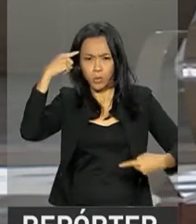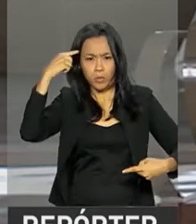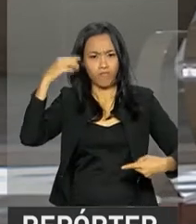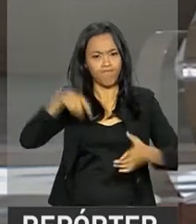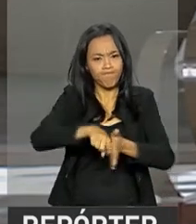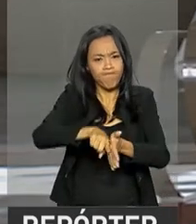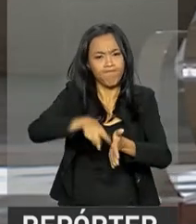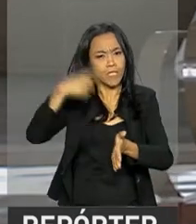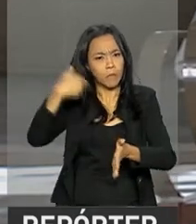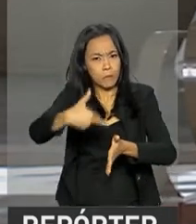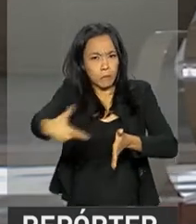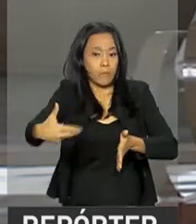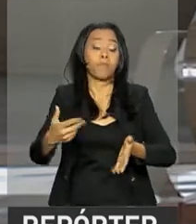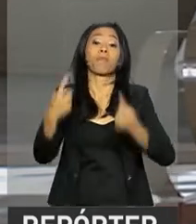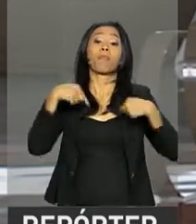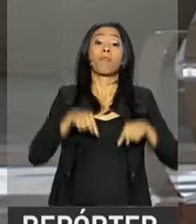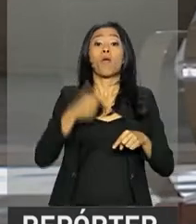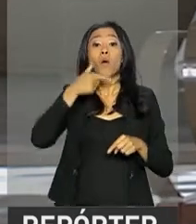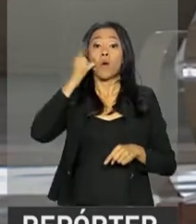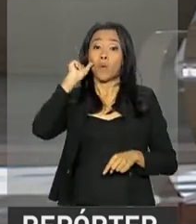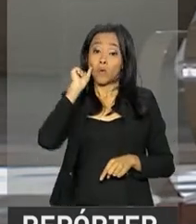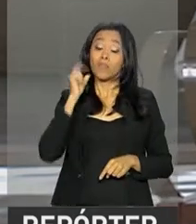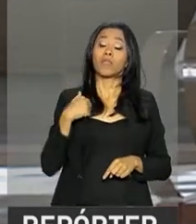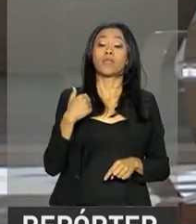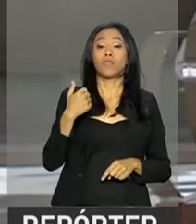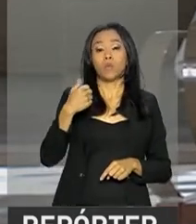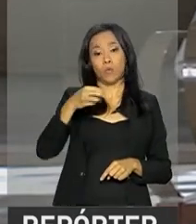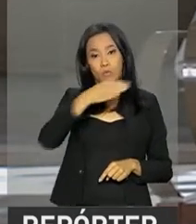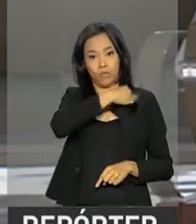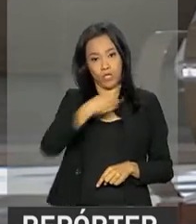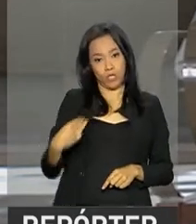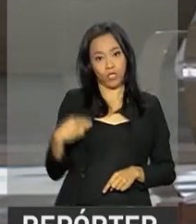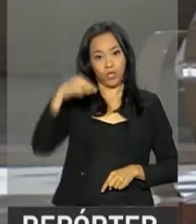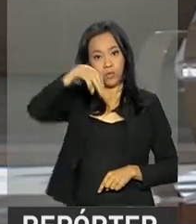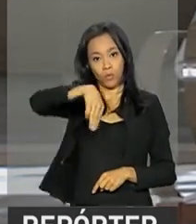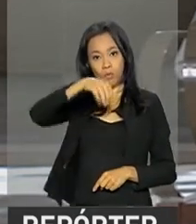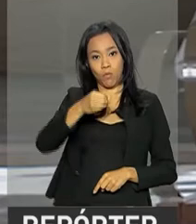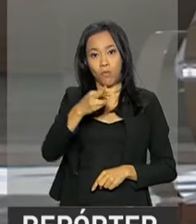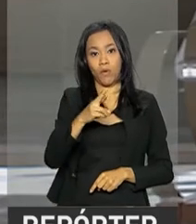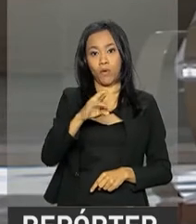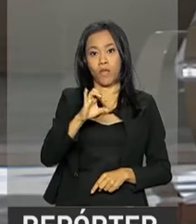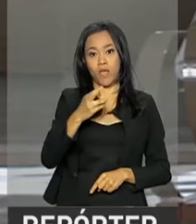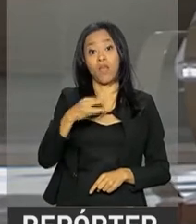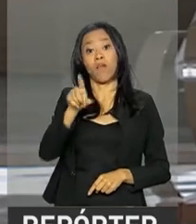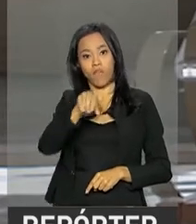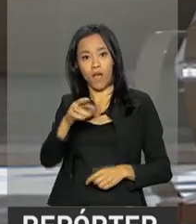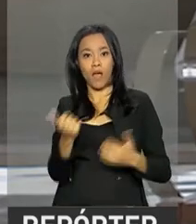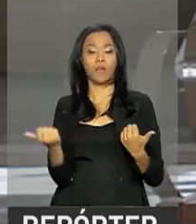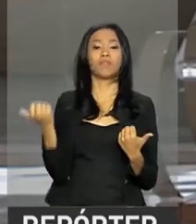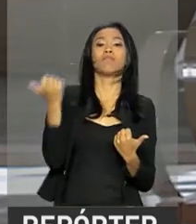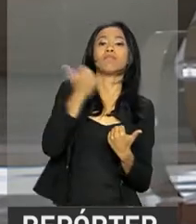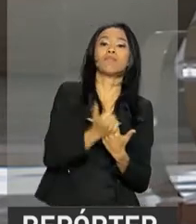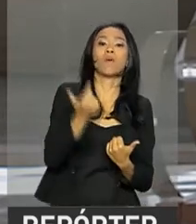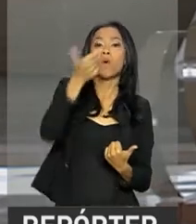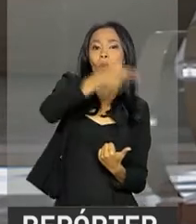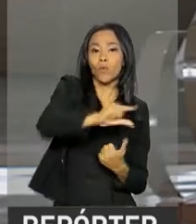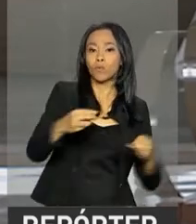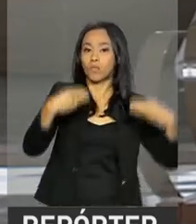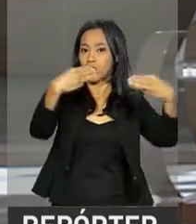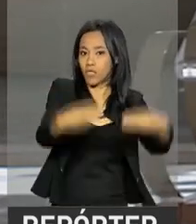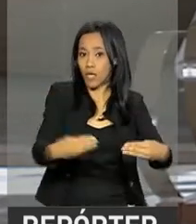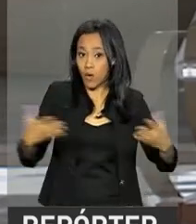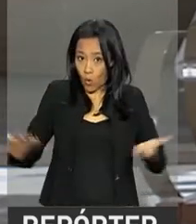Temer definiu que o ministro Moreira Franco vai assumir o Ministério de Minas e Energia. Moreira Franco